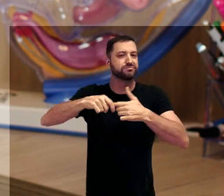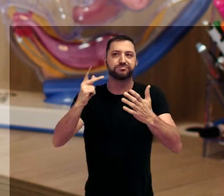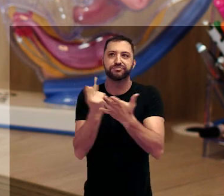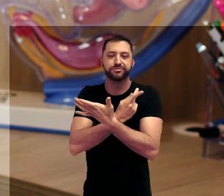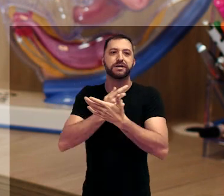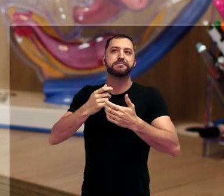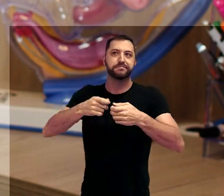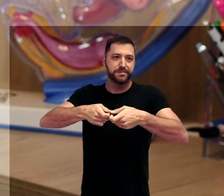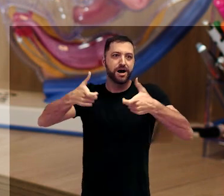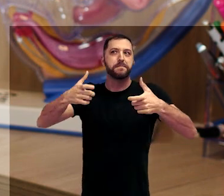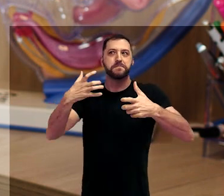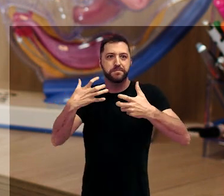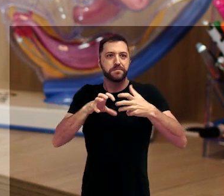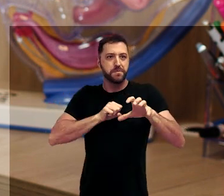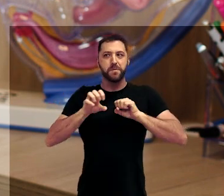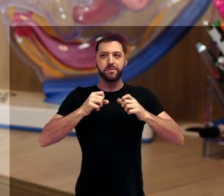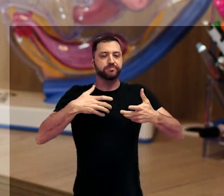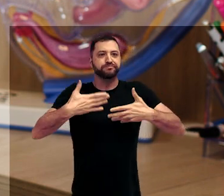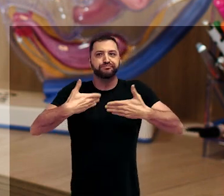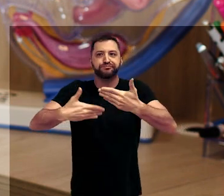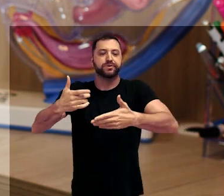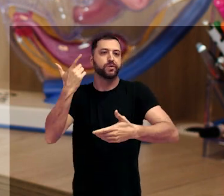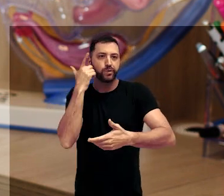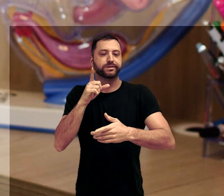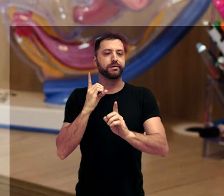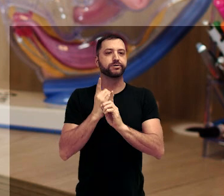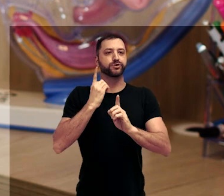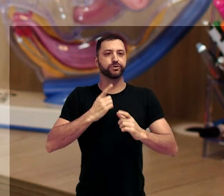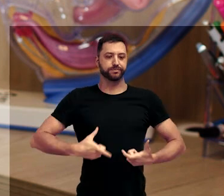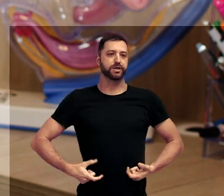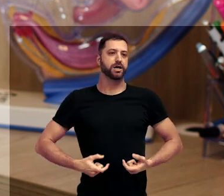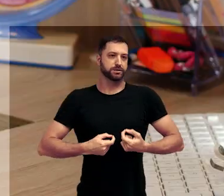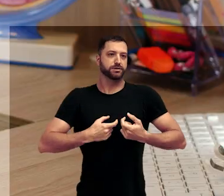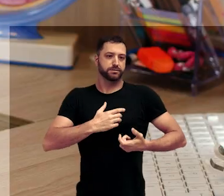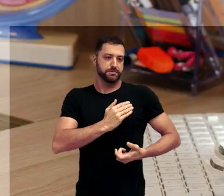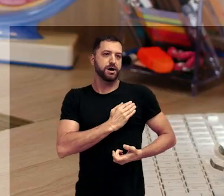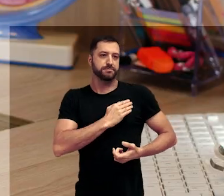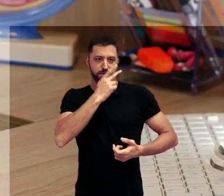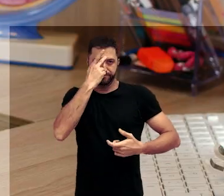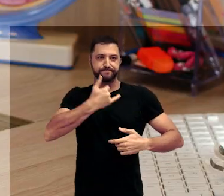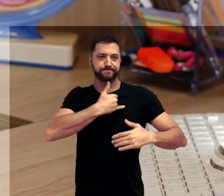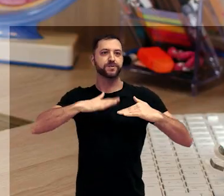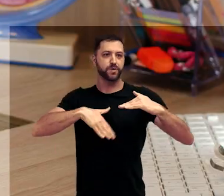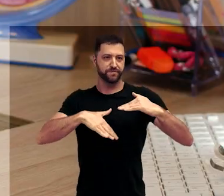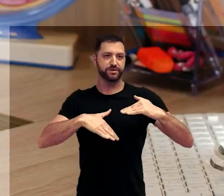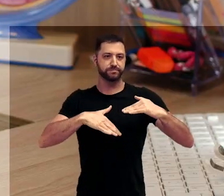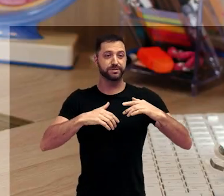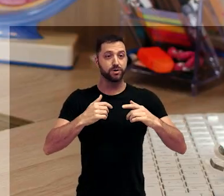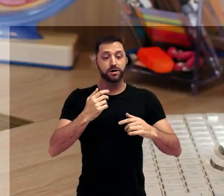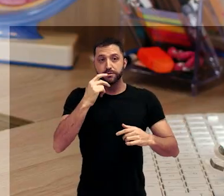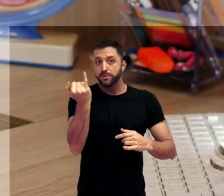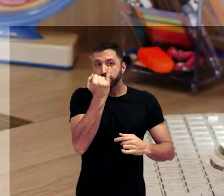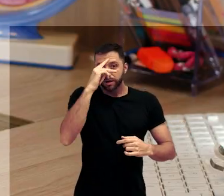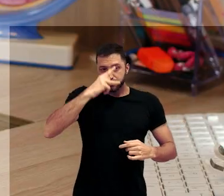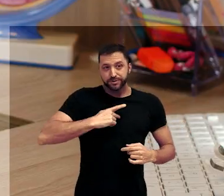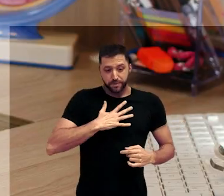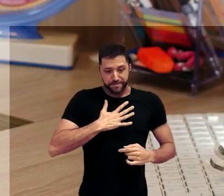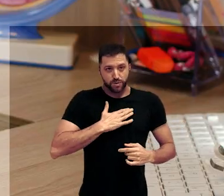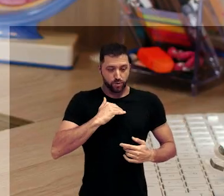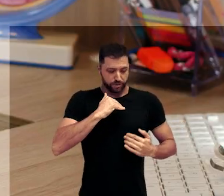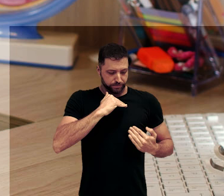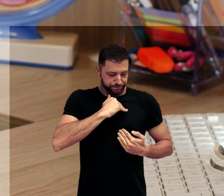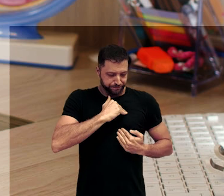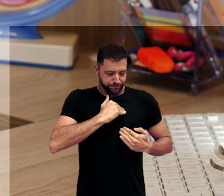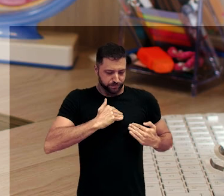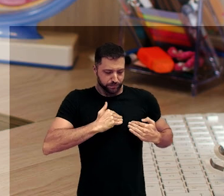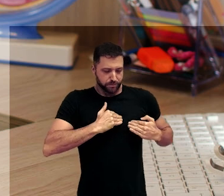vai contribuir por esse aumento no número de câncer de mama em mulheres jovens. O autoexame das mamas é muito importante para ter um